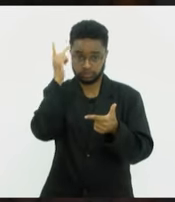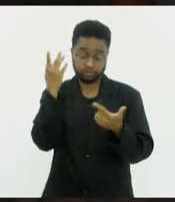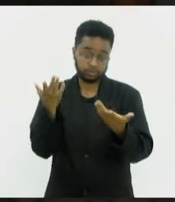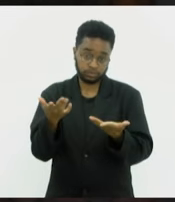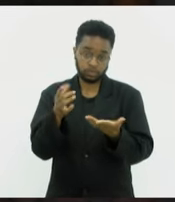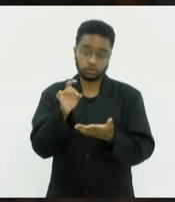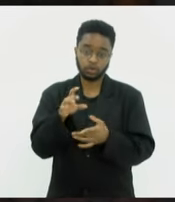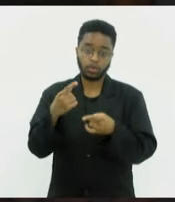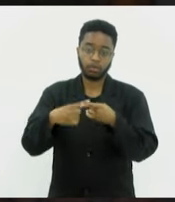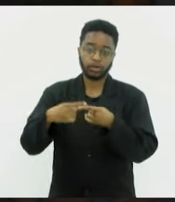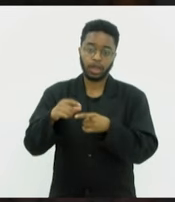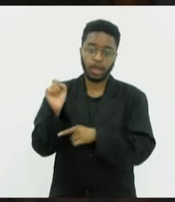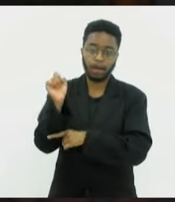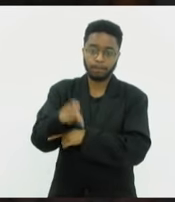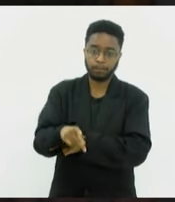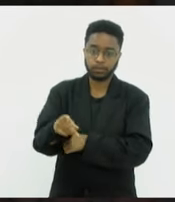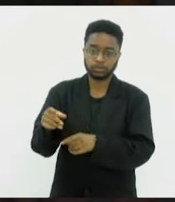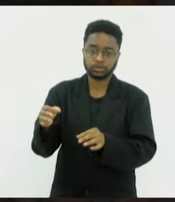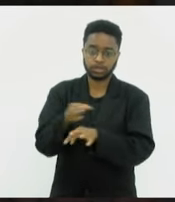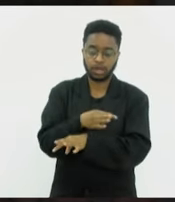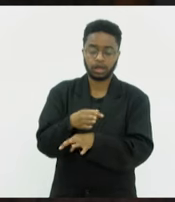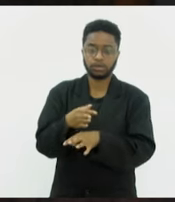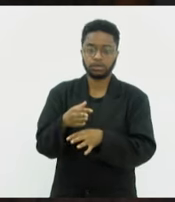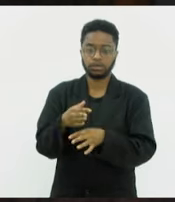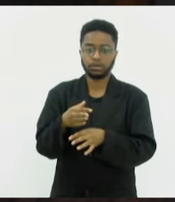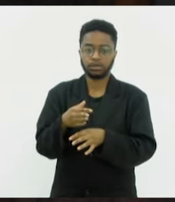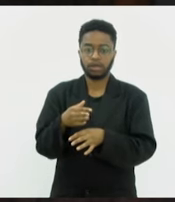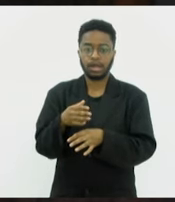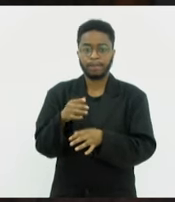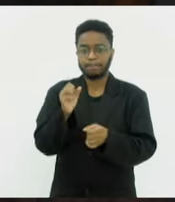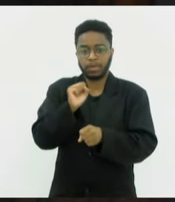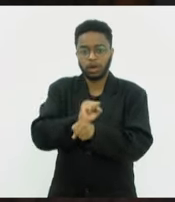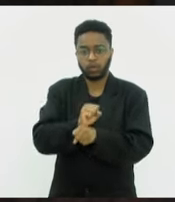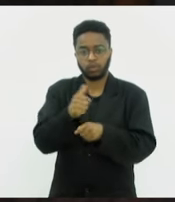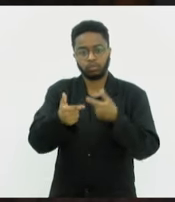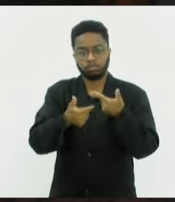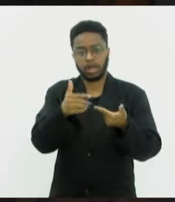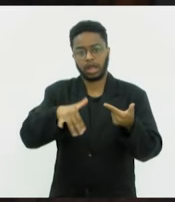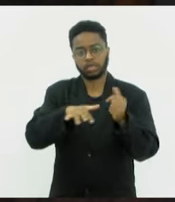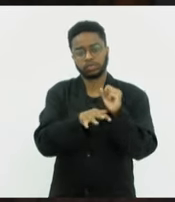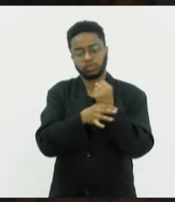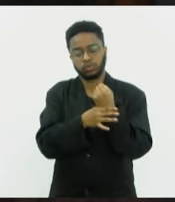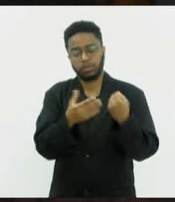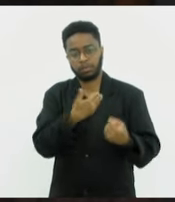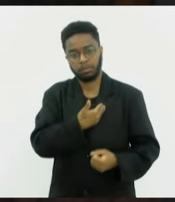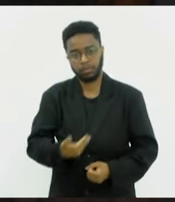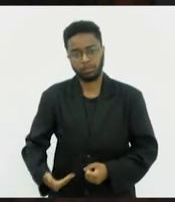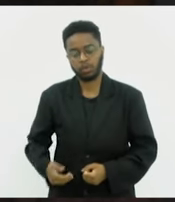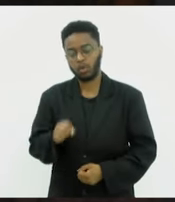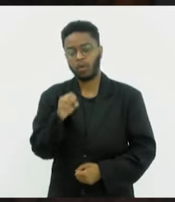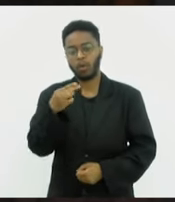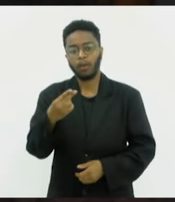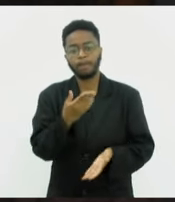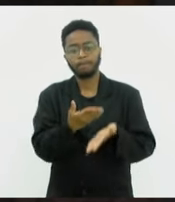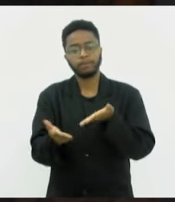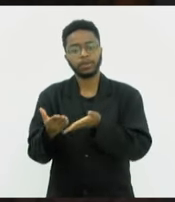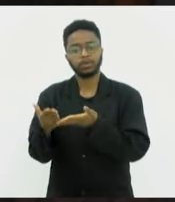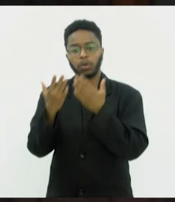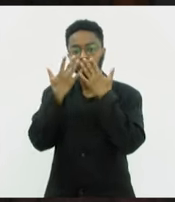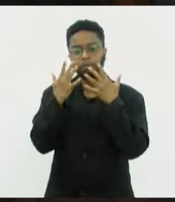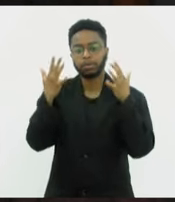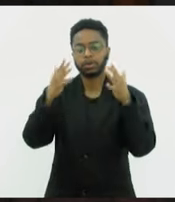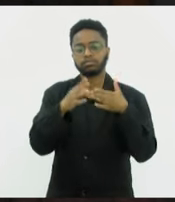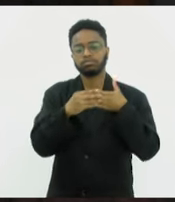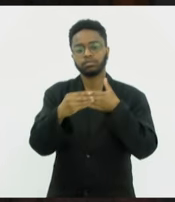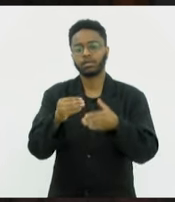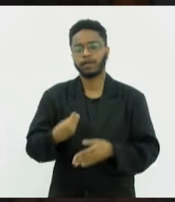para a inatividade que ele deixou de ser da segurança pública e perdeu aquele brio que o guiou por toda a vida para